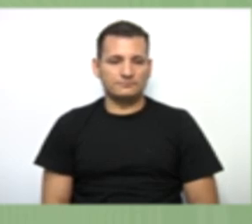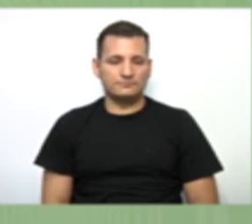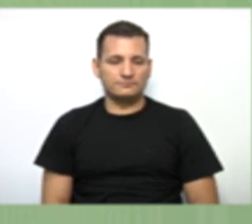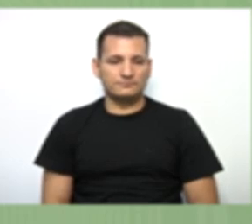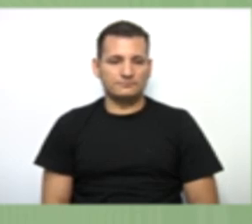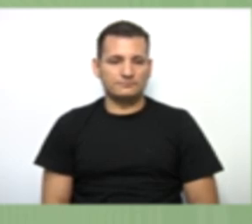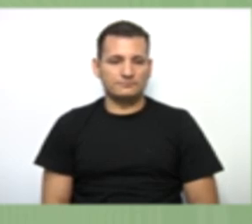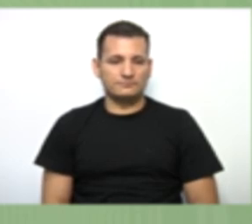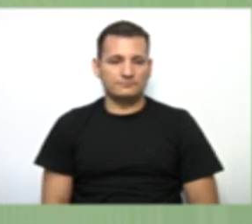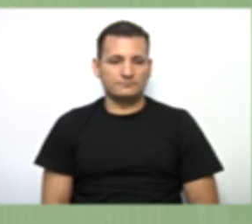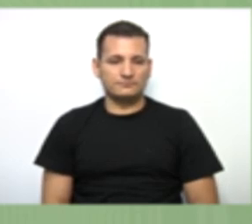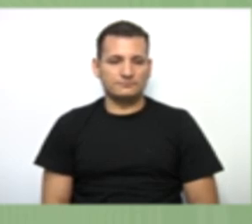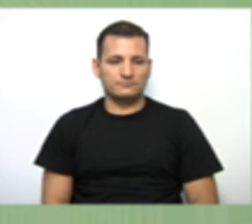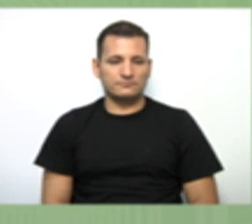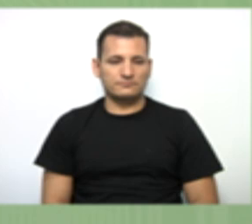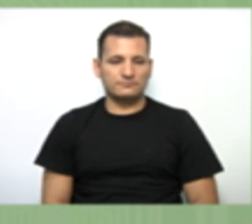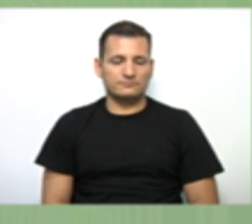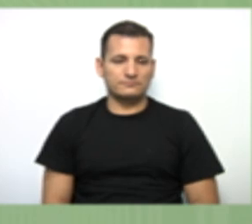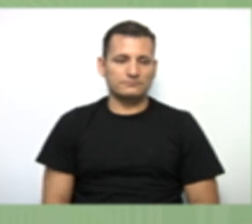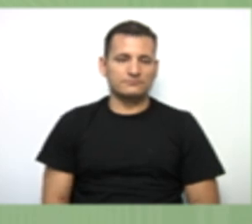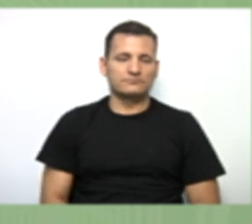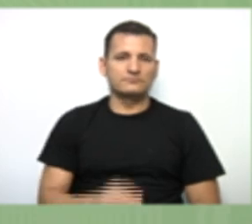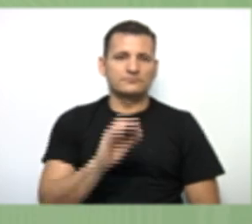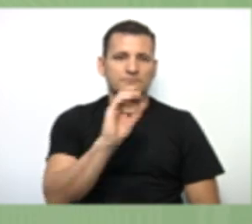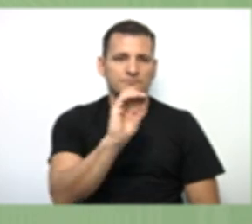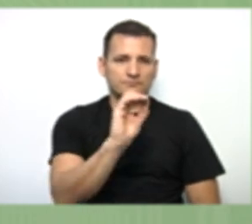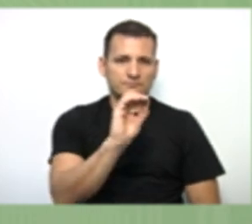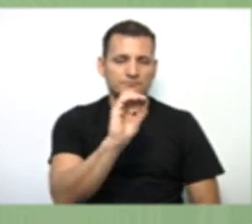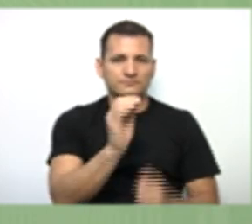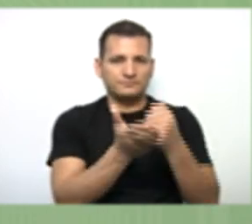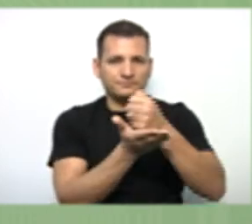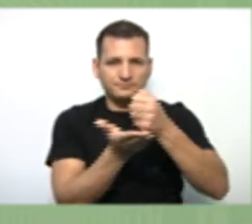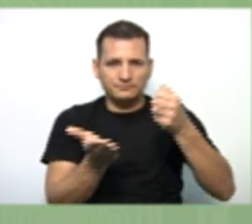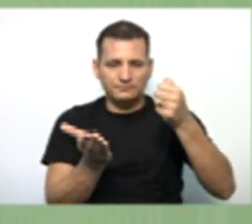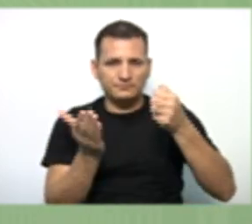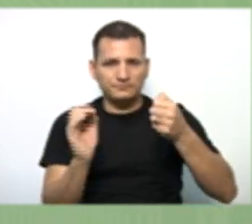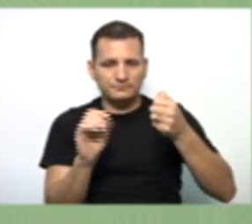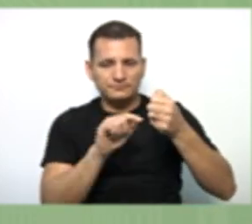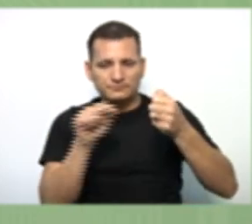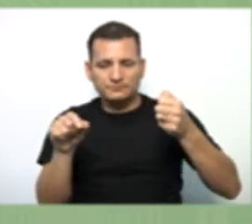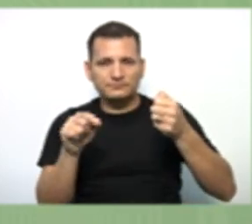A 0 na base 10 é 0.